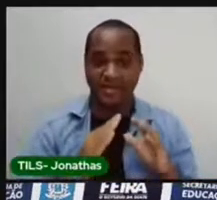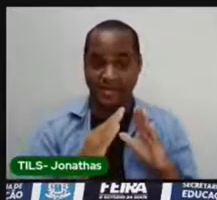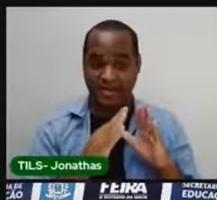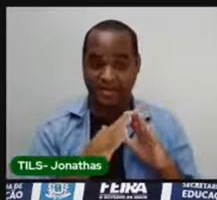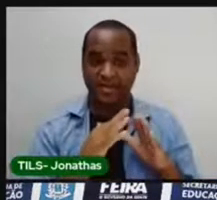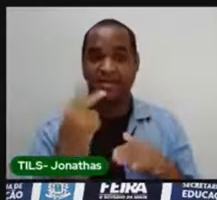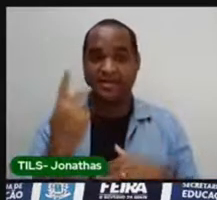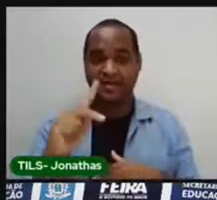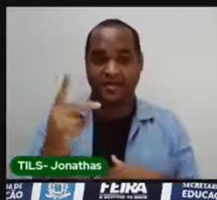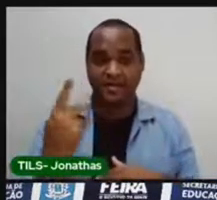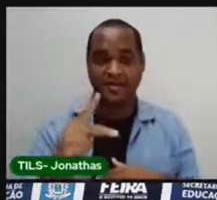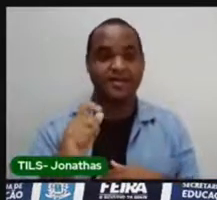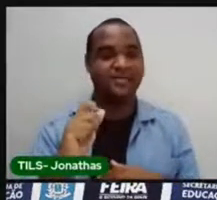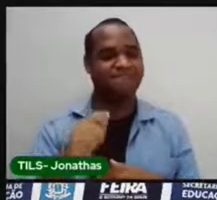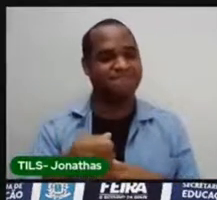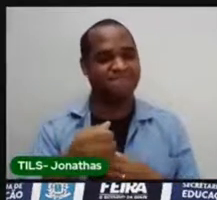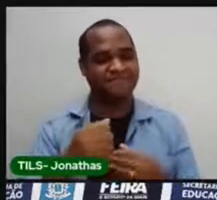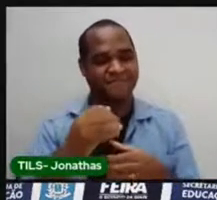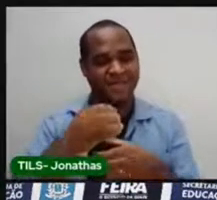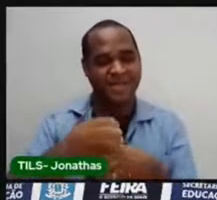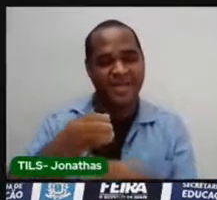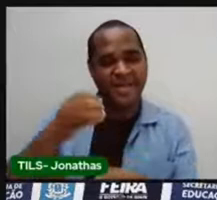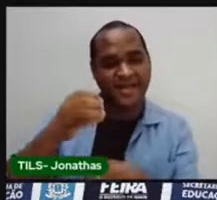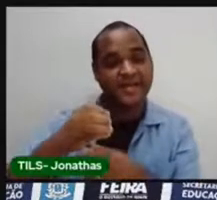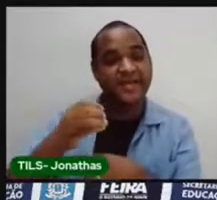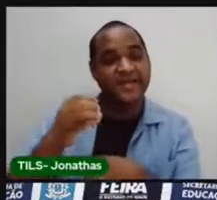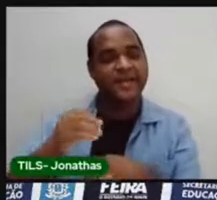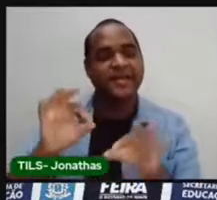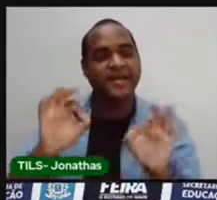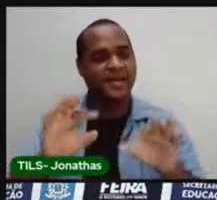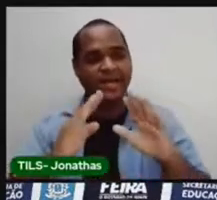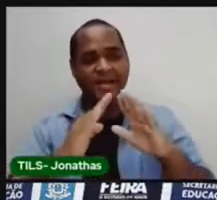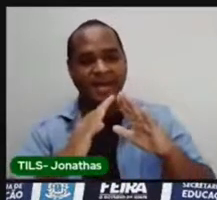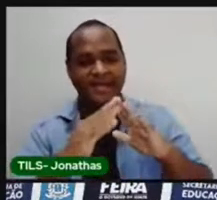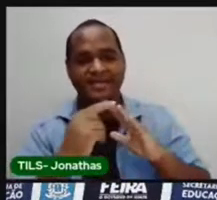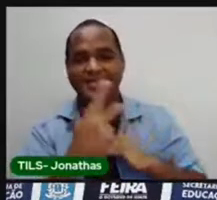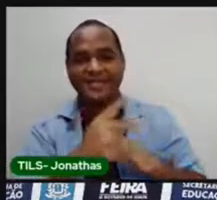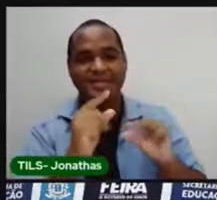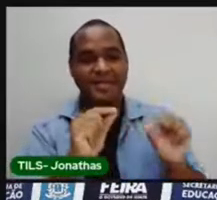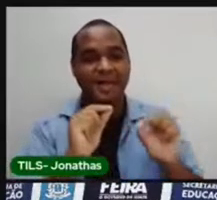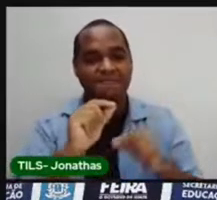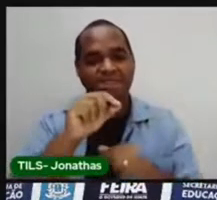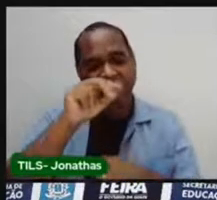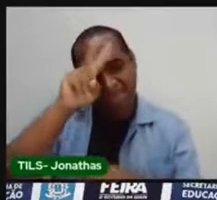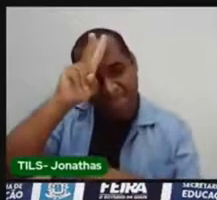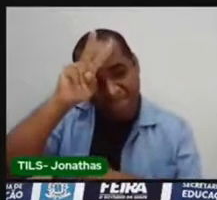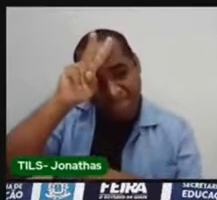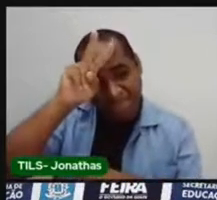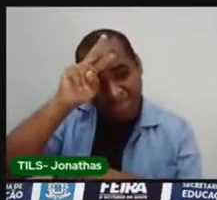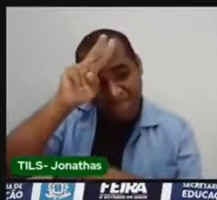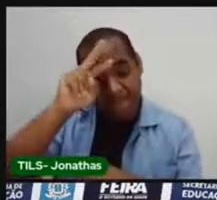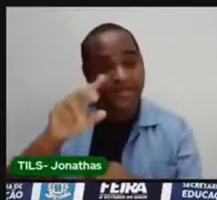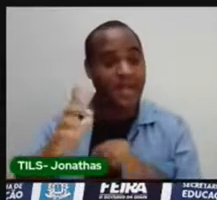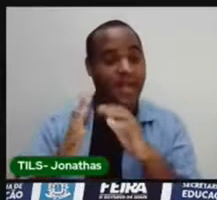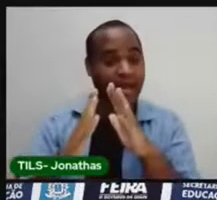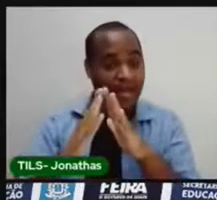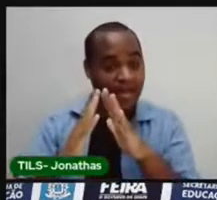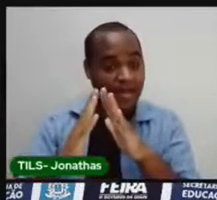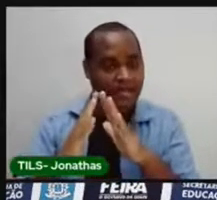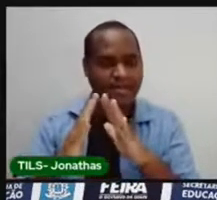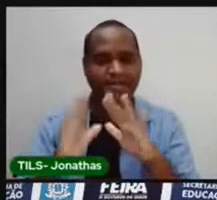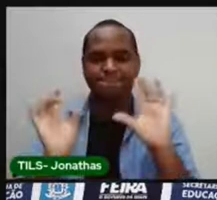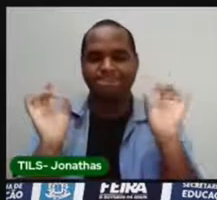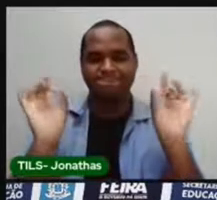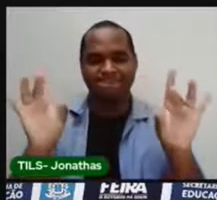Essa casa é de lata. Quem mora nela é a barata. Essa